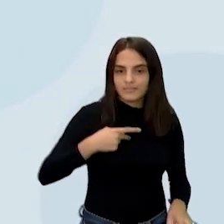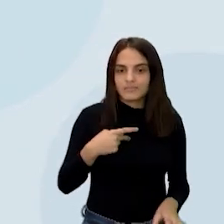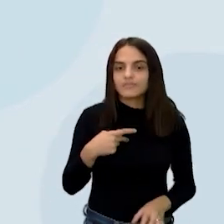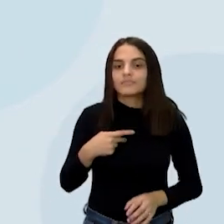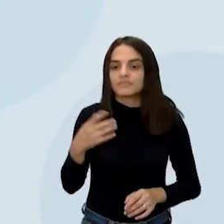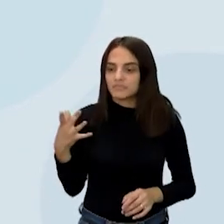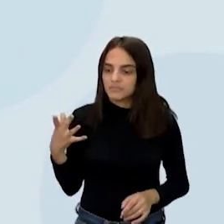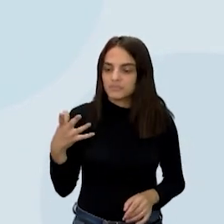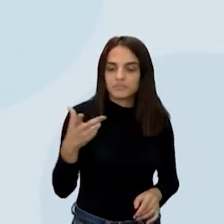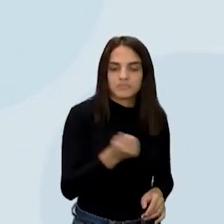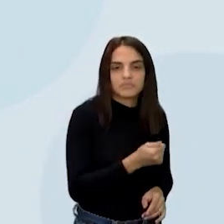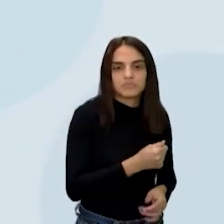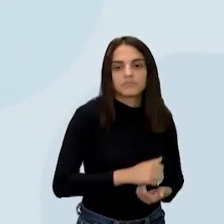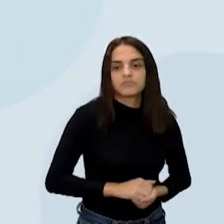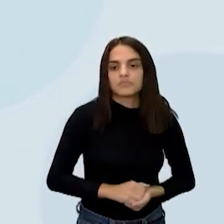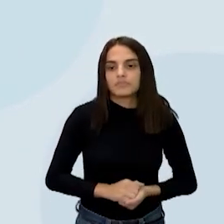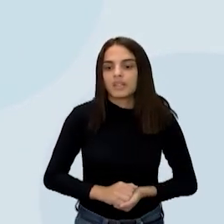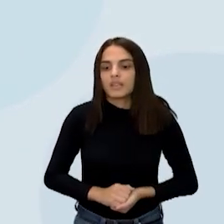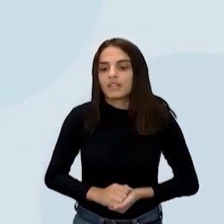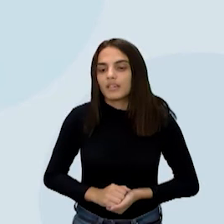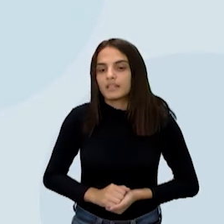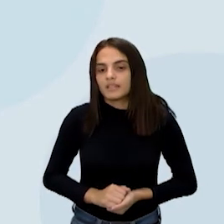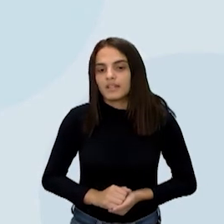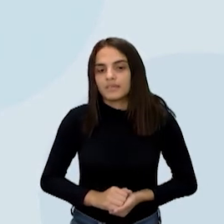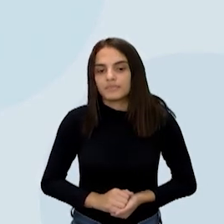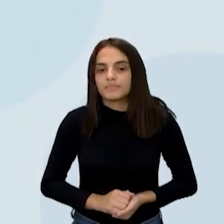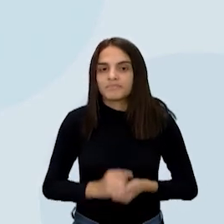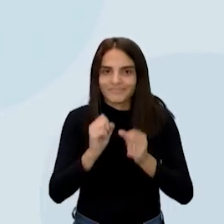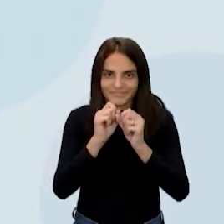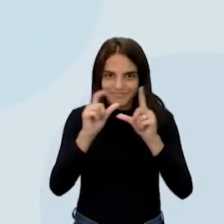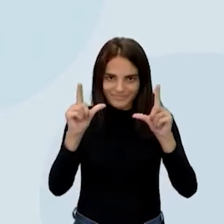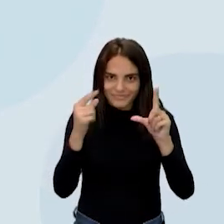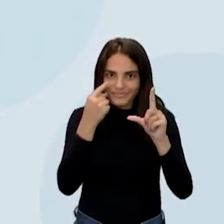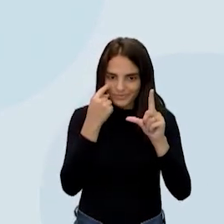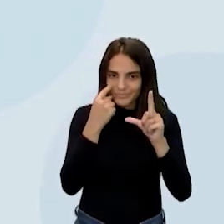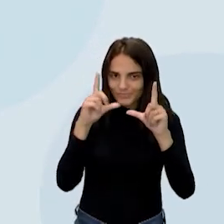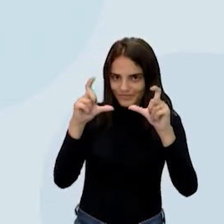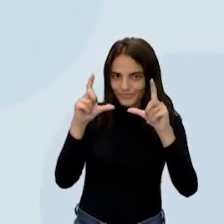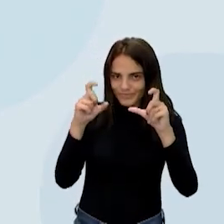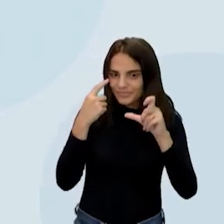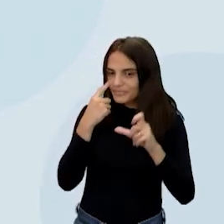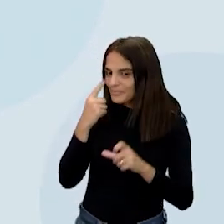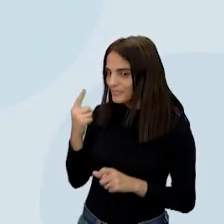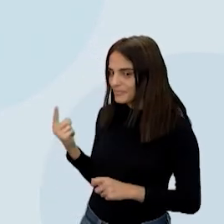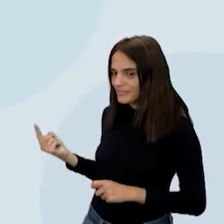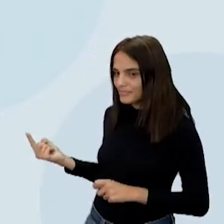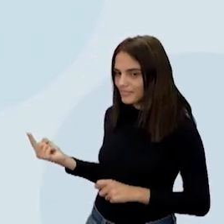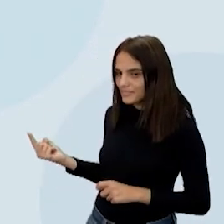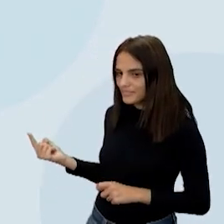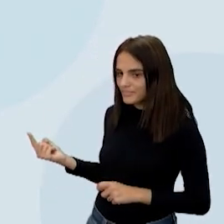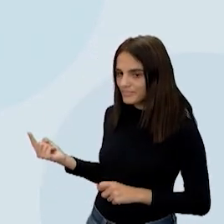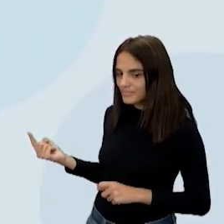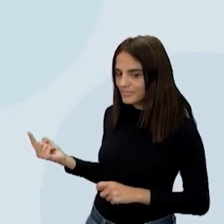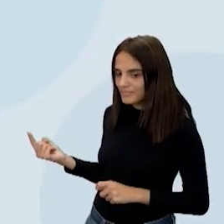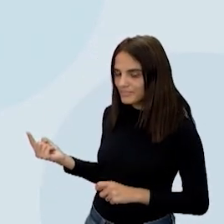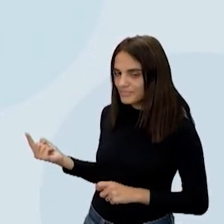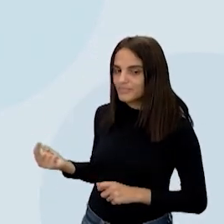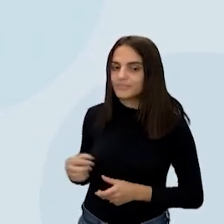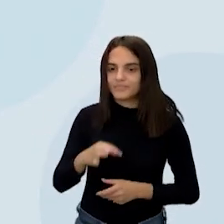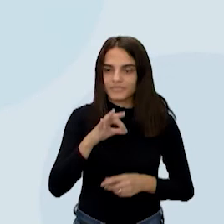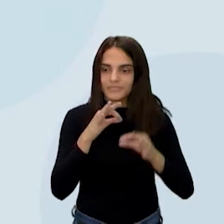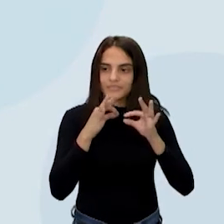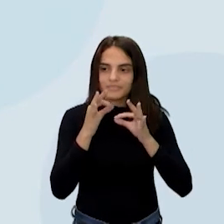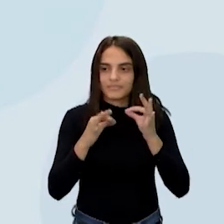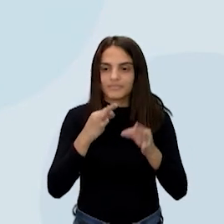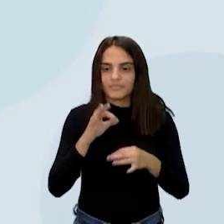de persuasão. E olha que eu coloquei na tela aí uma imagem, né? Que a gente vai falar sobre isso agora, como a gente vai comentar essa